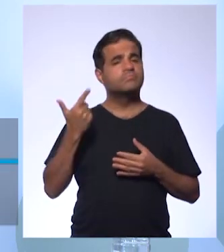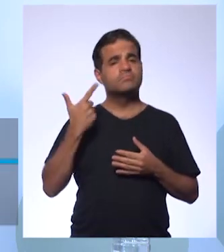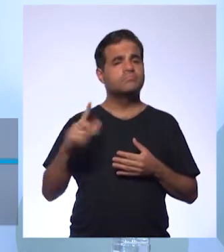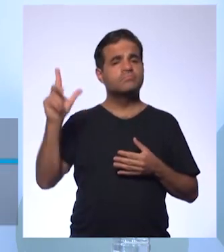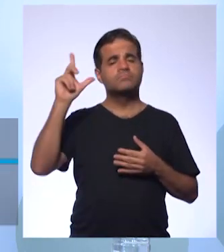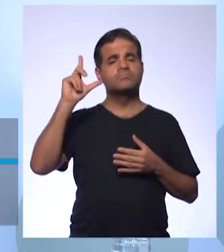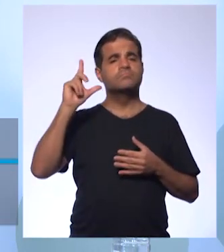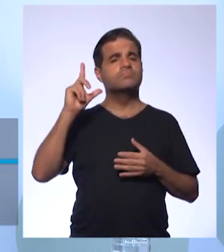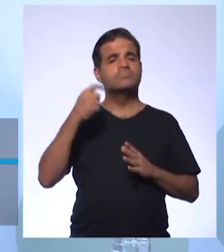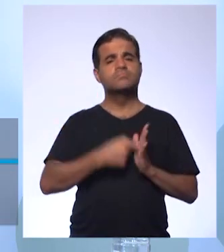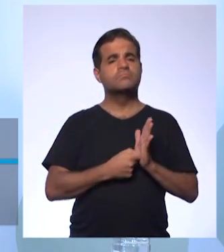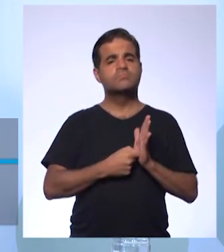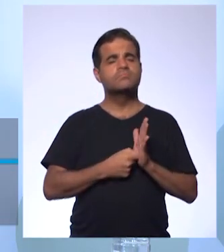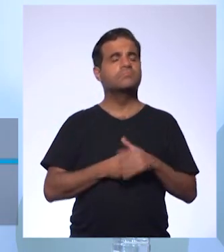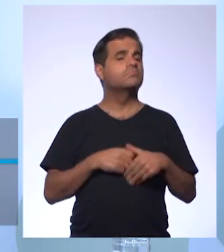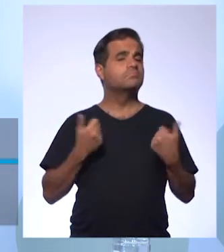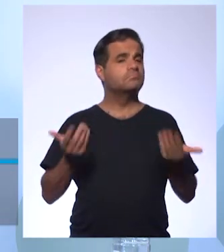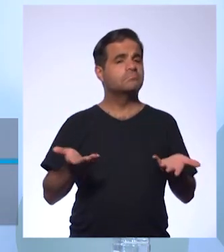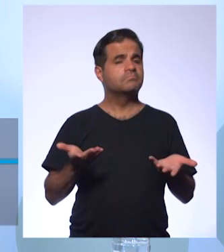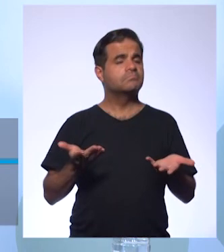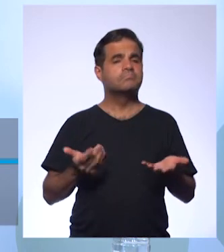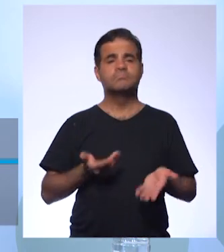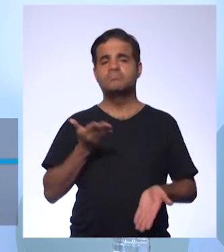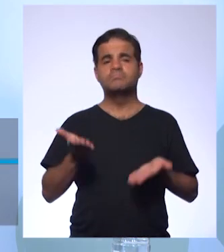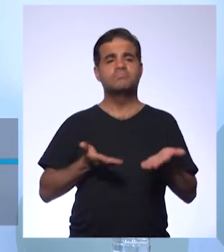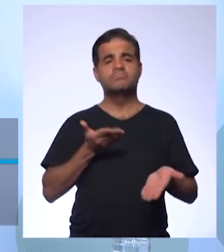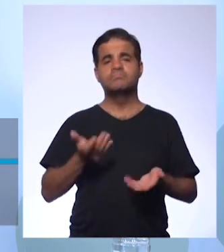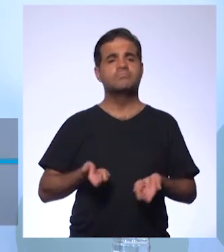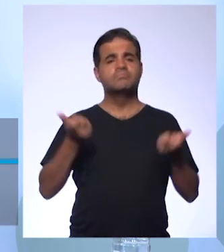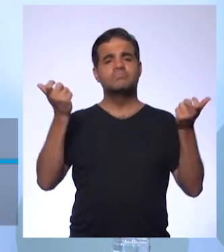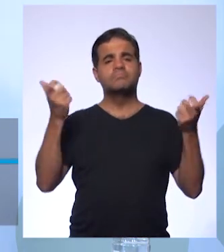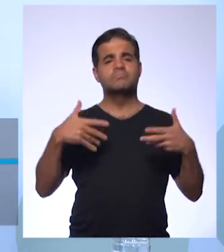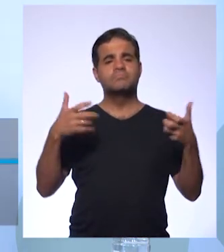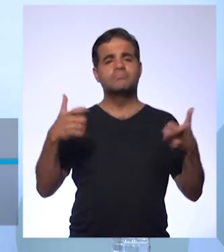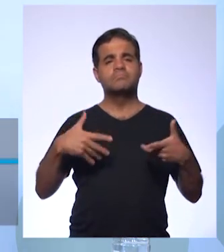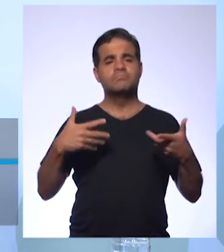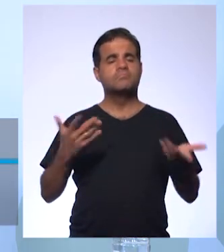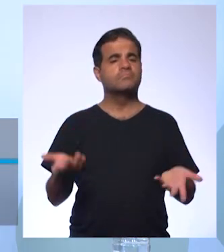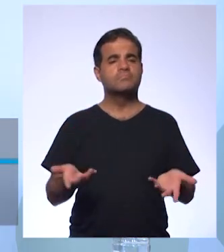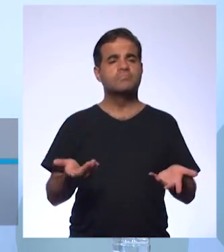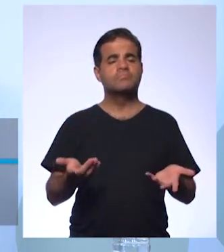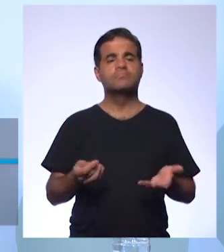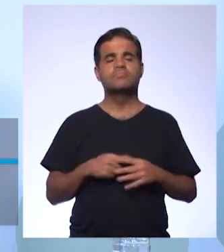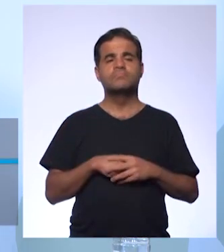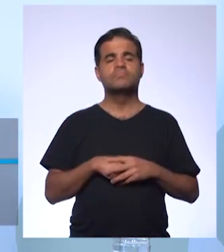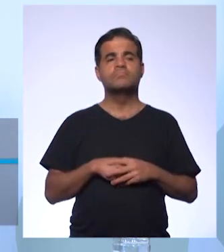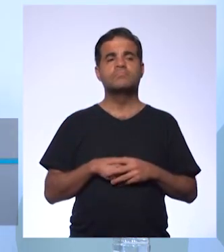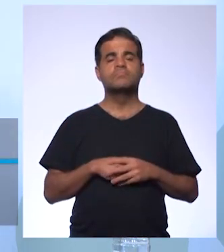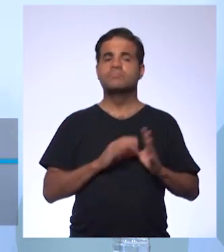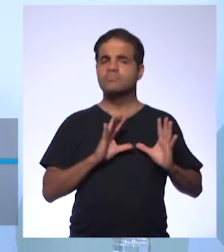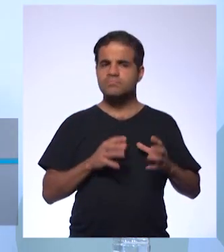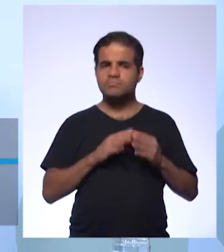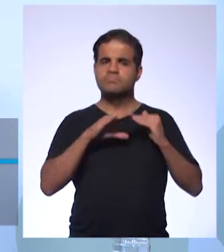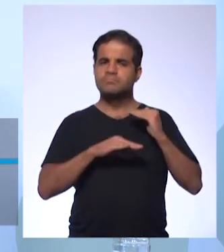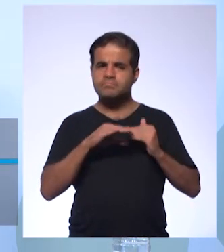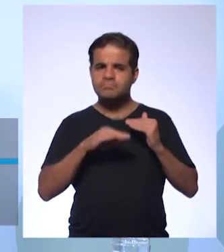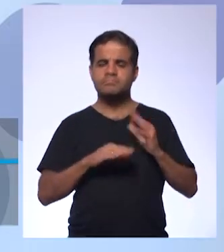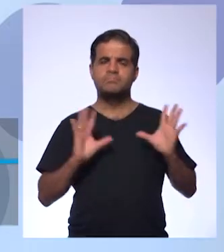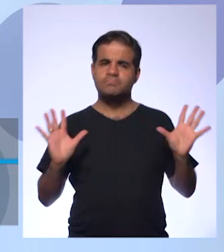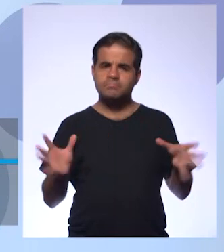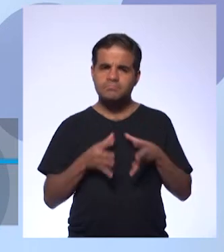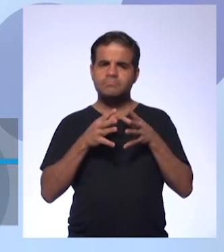outra resenha? Qual o assunto está sendo tratado? Estão falando desigualdade de classes,